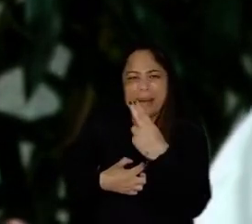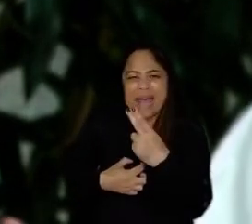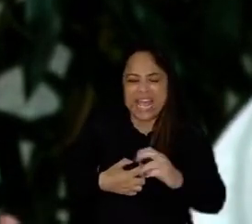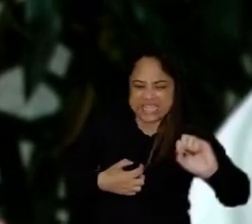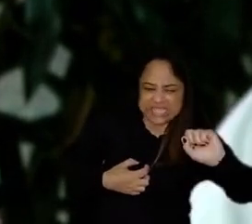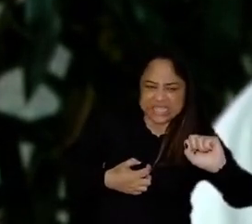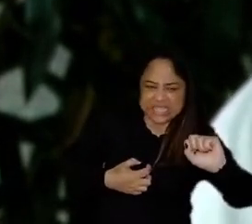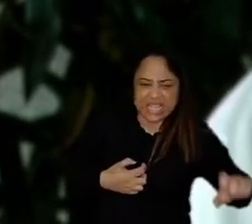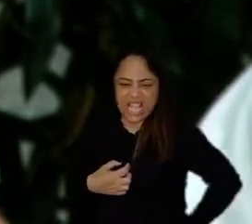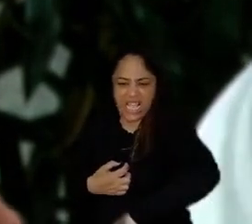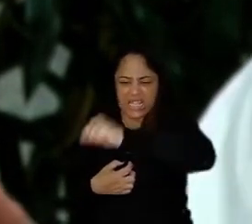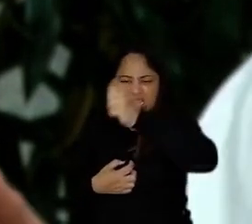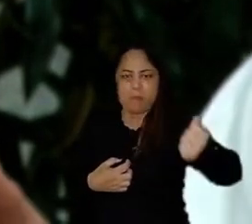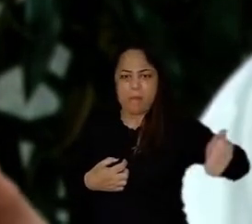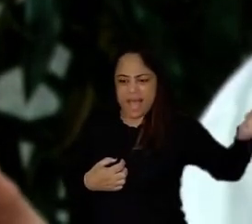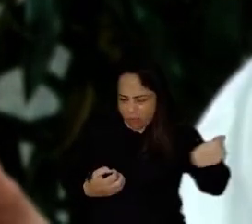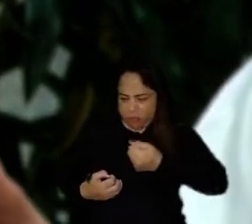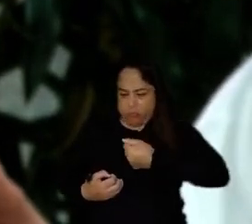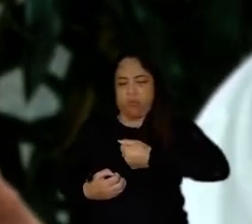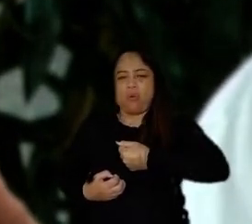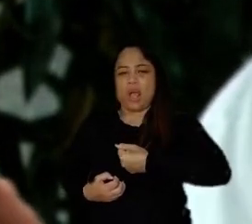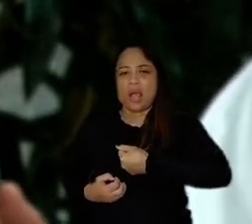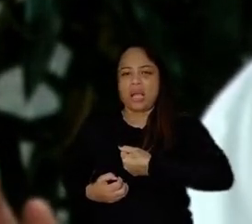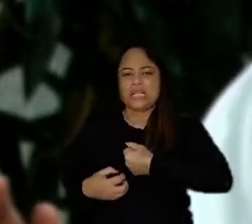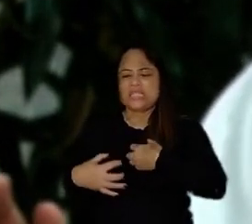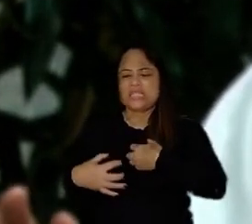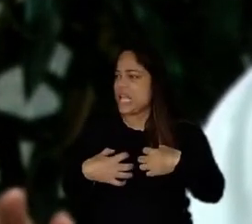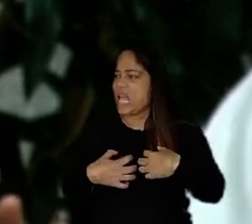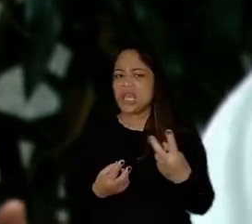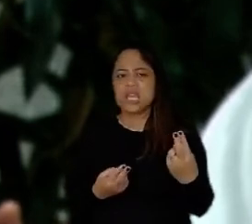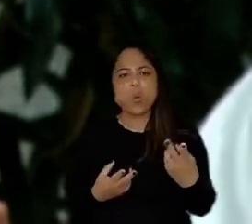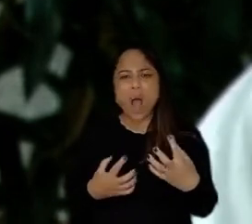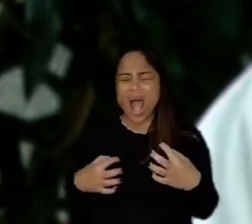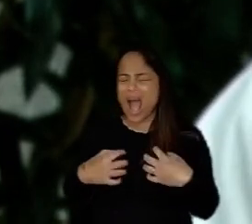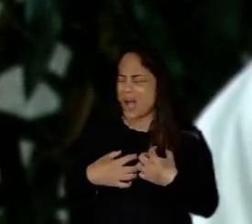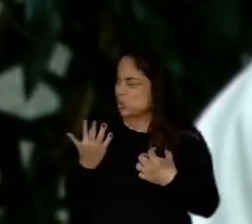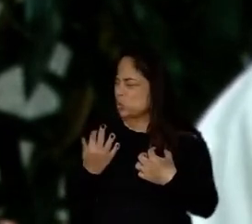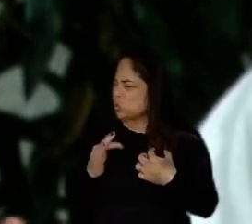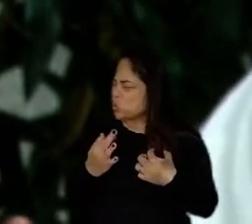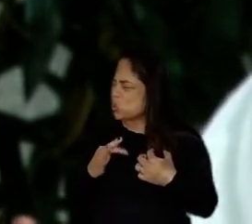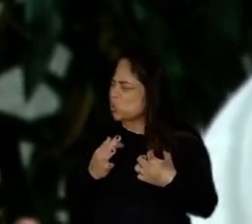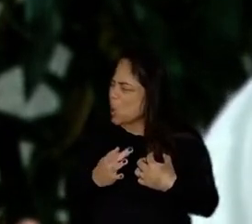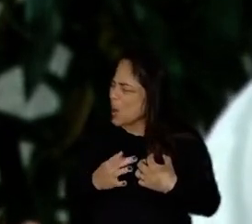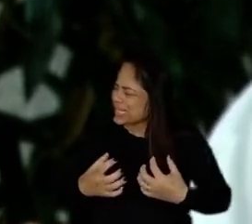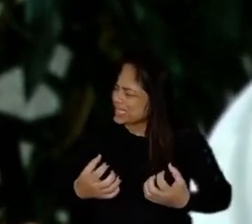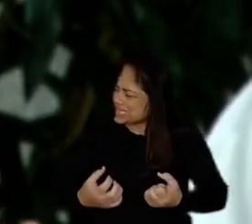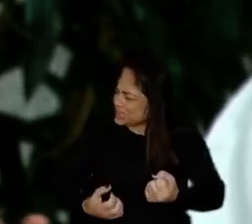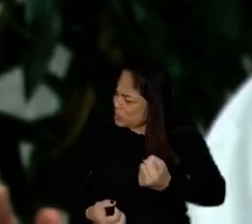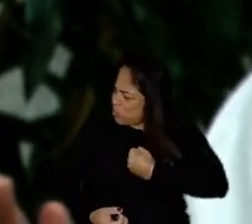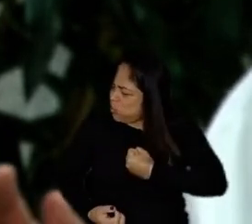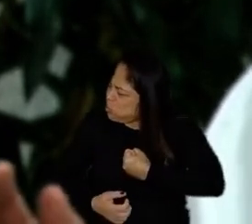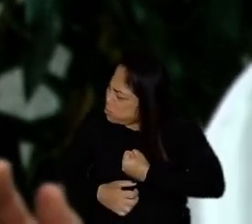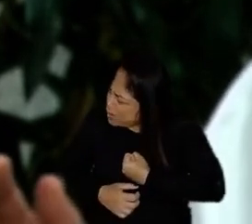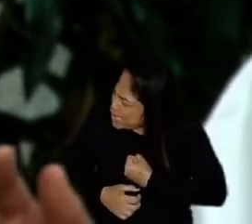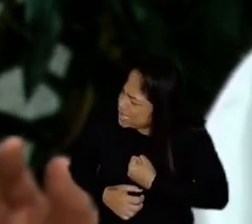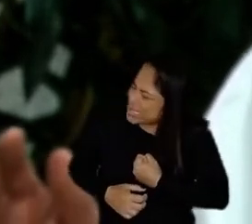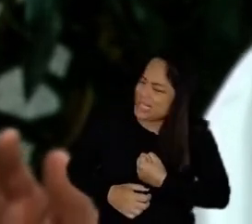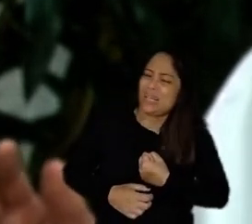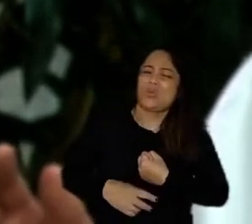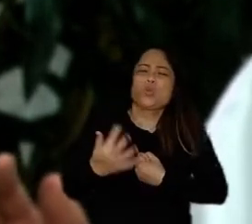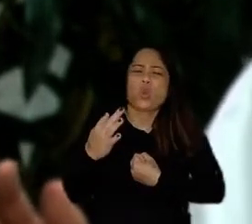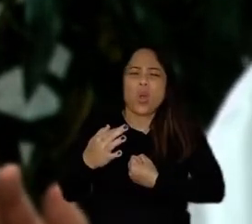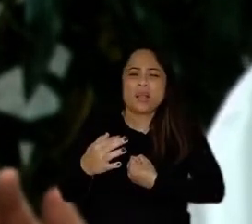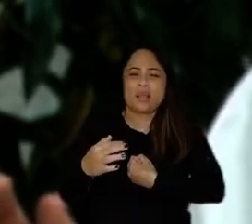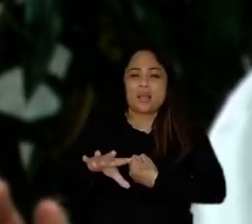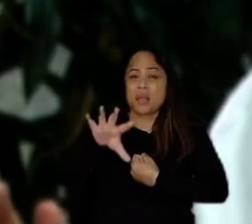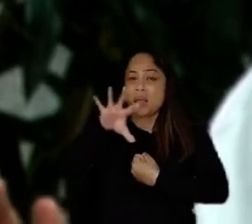seu peito. O sentimento é esse. Parece que uma espada entrou no seu peito e varou nas costas. Quando você